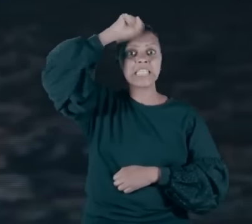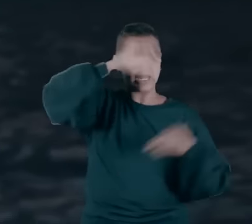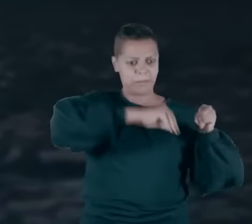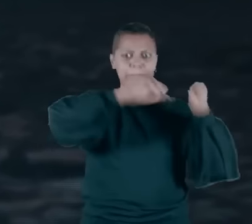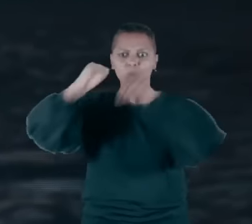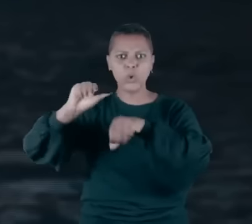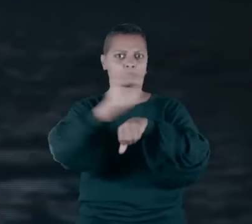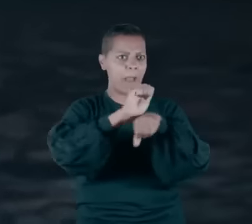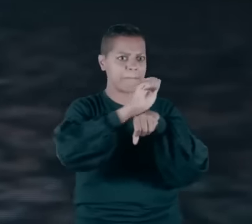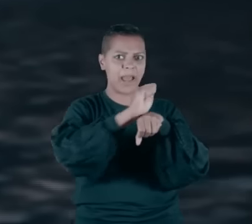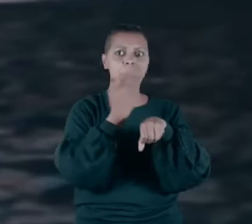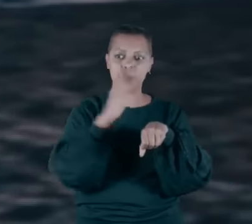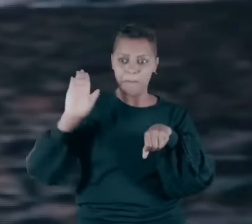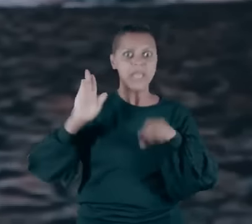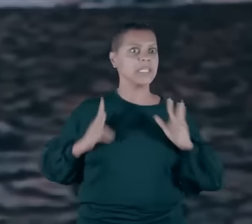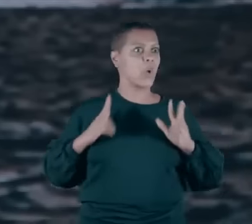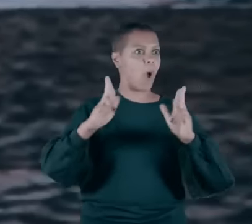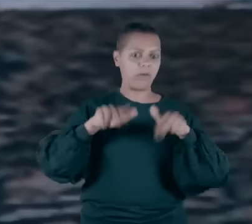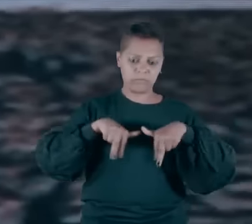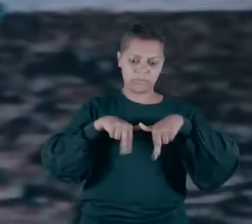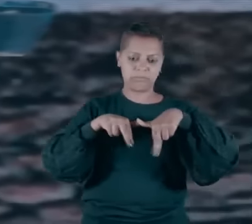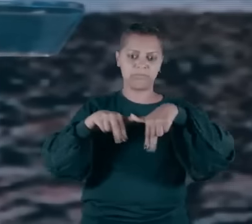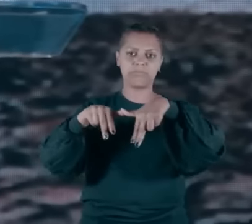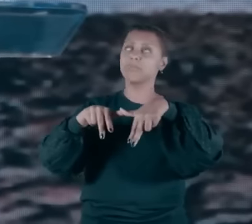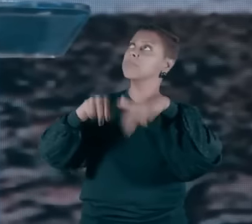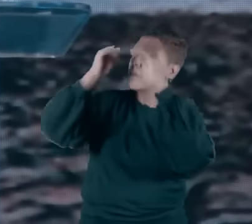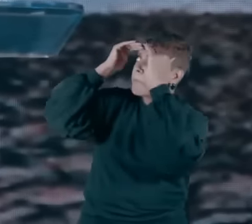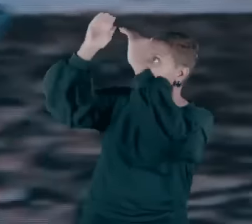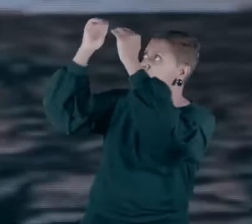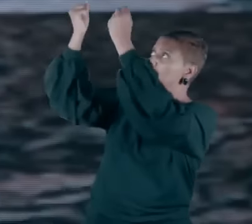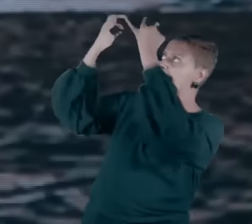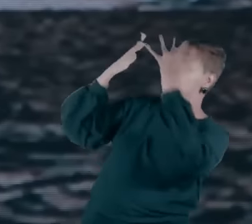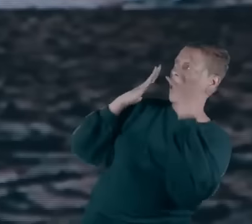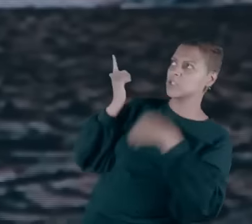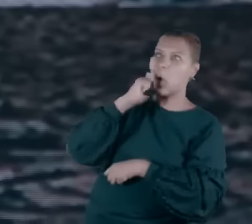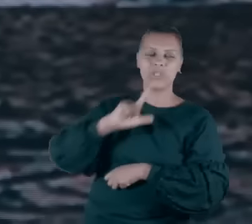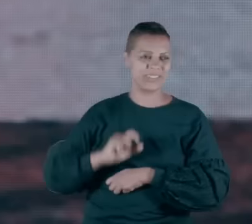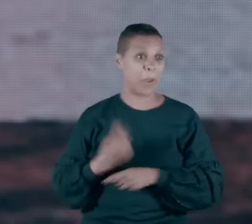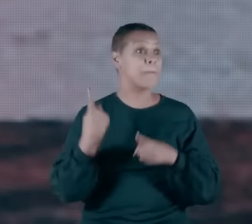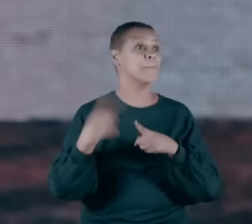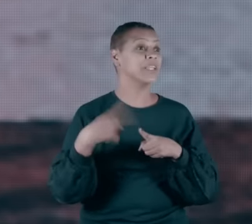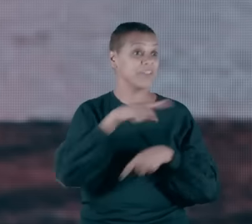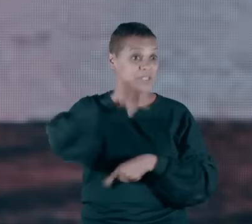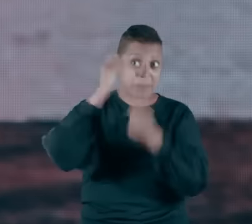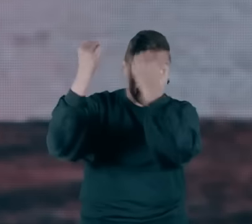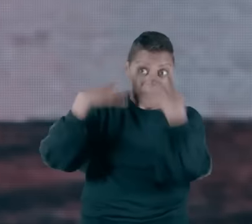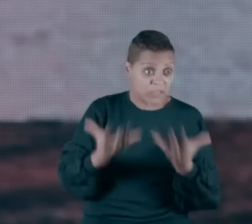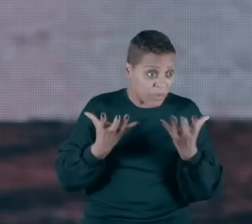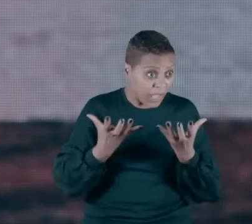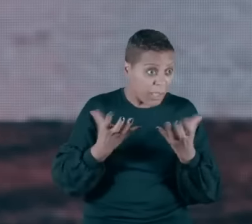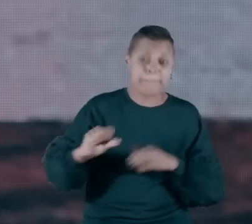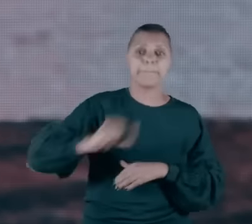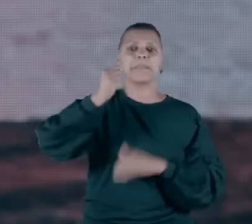também creu na promessa ela também caminhou em direção à sua bênção porque primeiro diga assim primeiro vem obediência